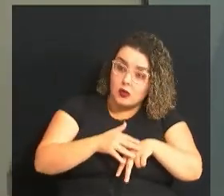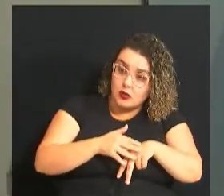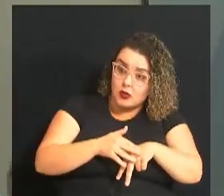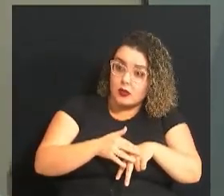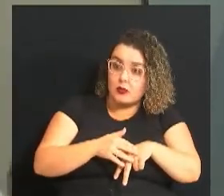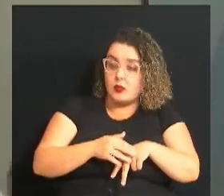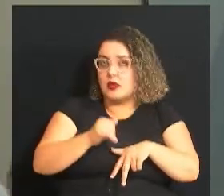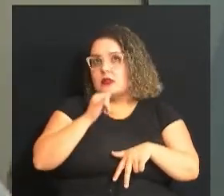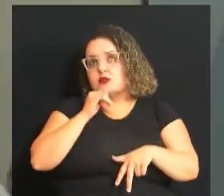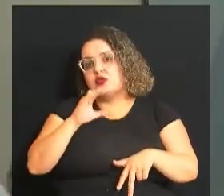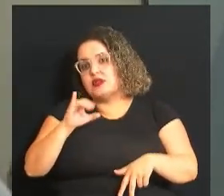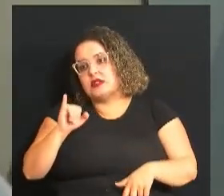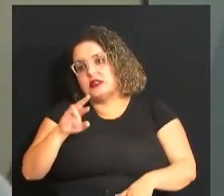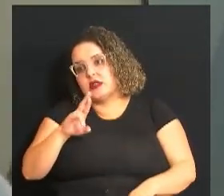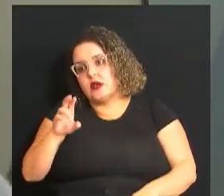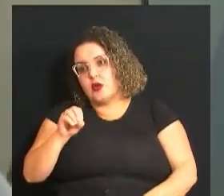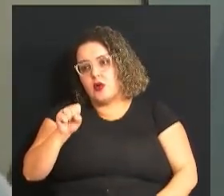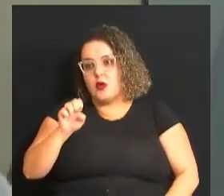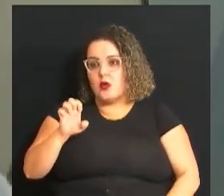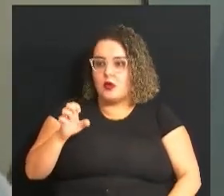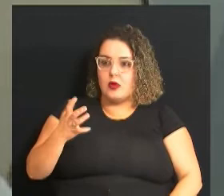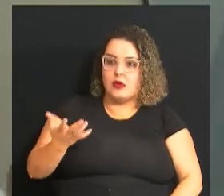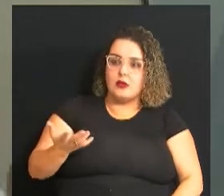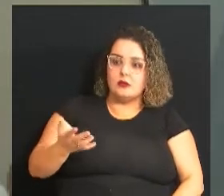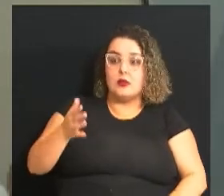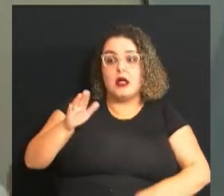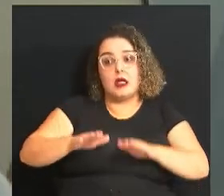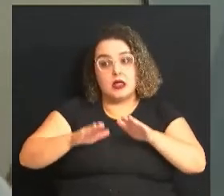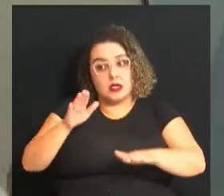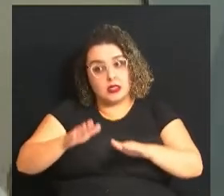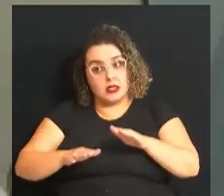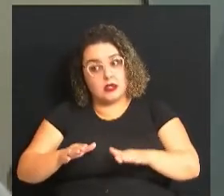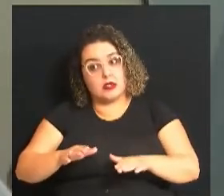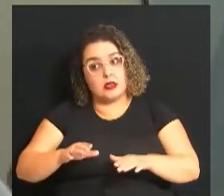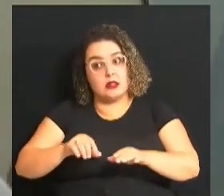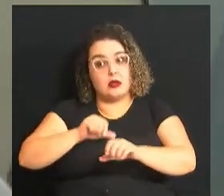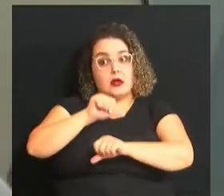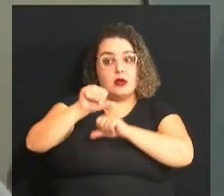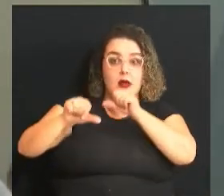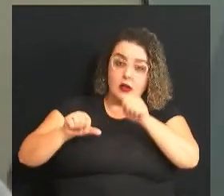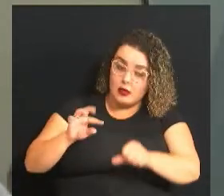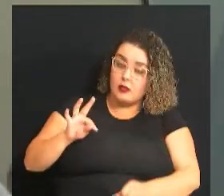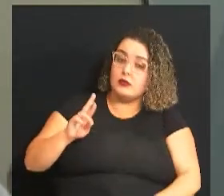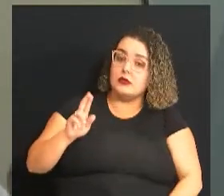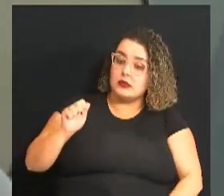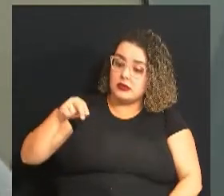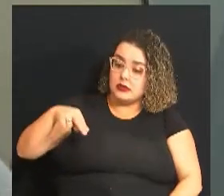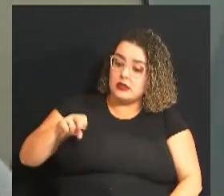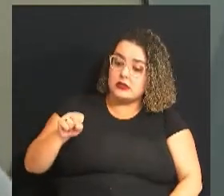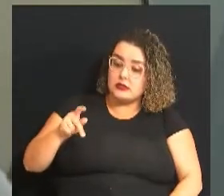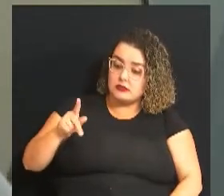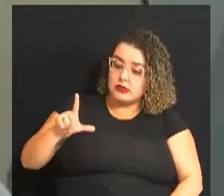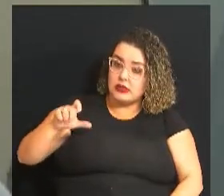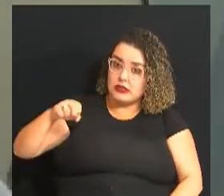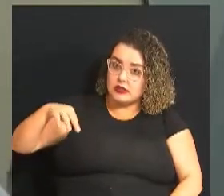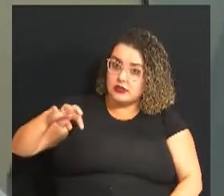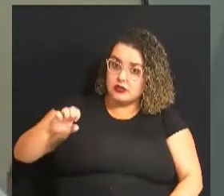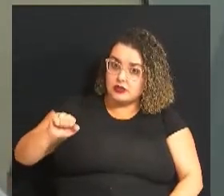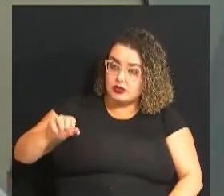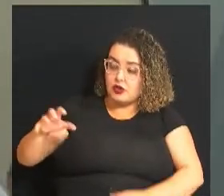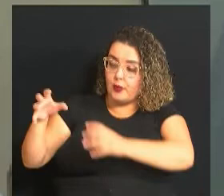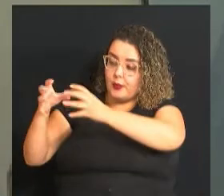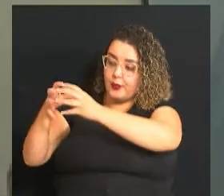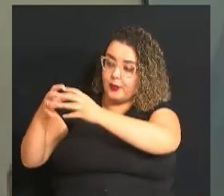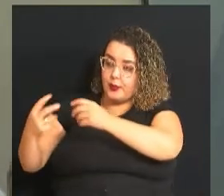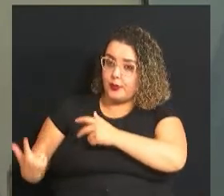cirrose, muitas vezes algumas vezes a saída é o transplante de fígado. Então, é uma coisa muito